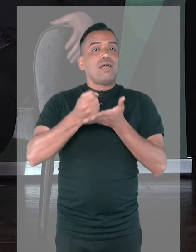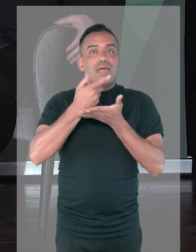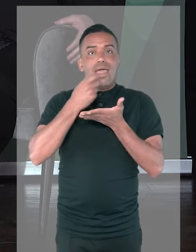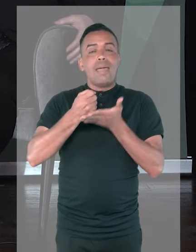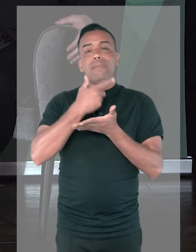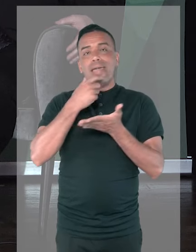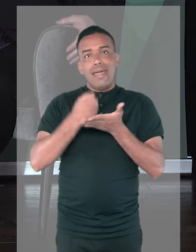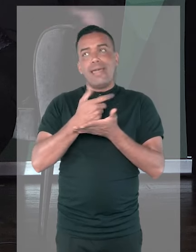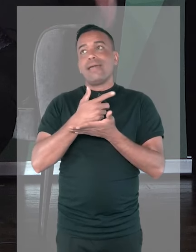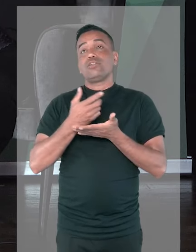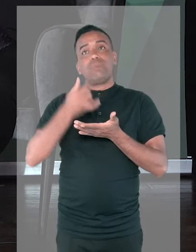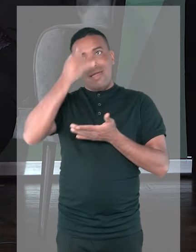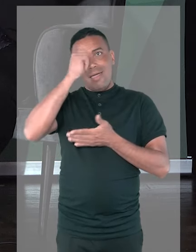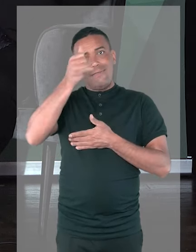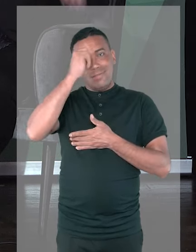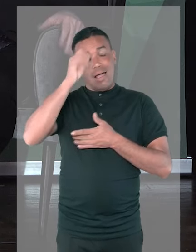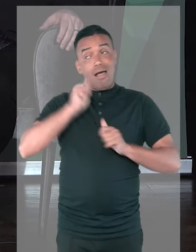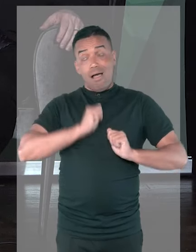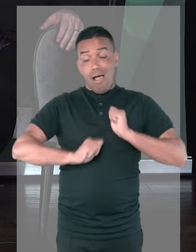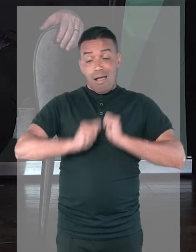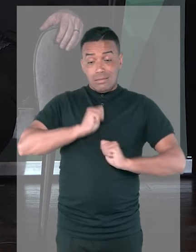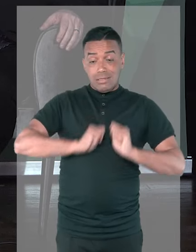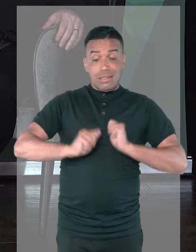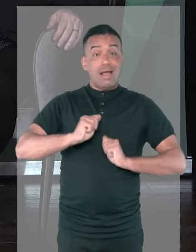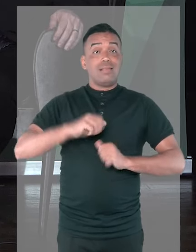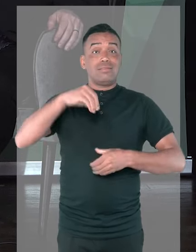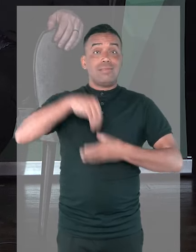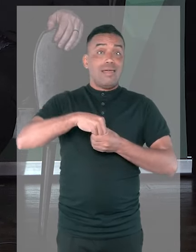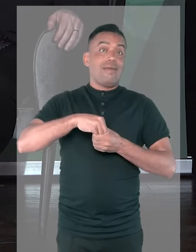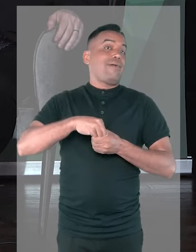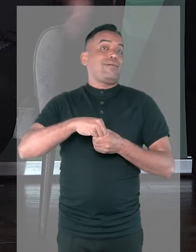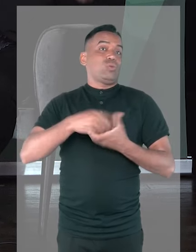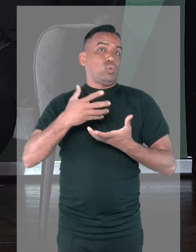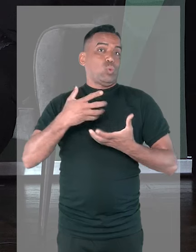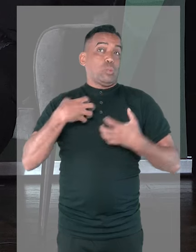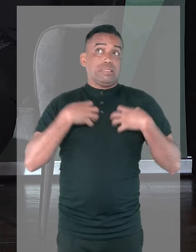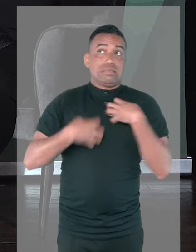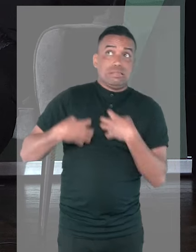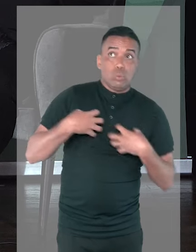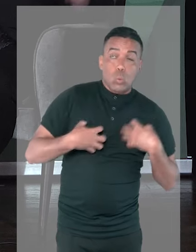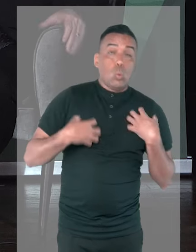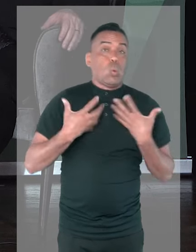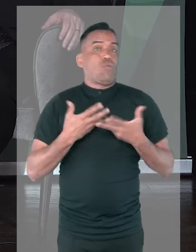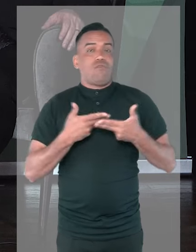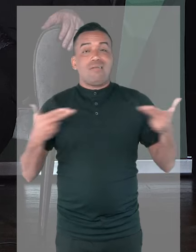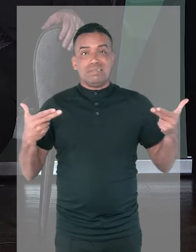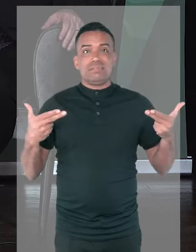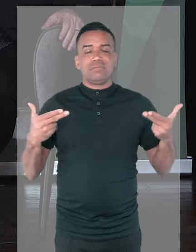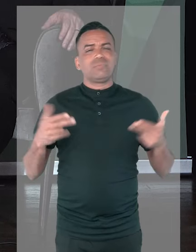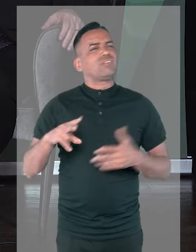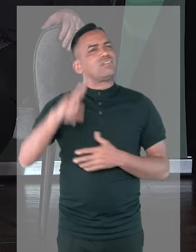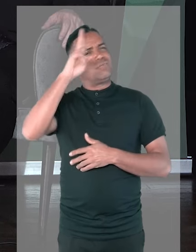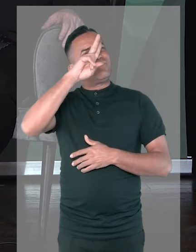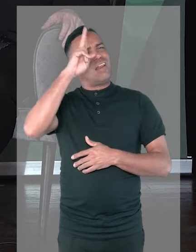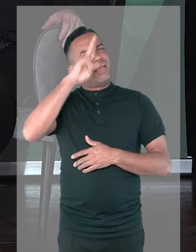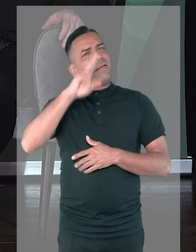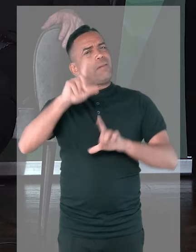remédios que pertencem todo ao mesmo campo de domínio, não é? É complicado. Não sei se vocês lembram de um